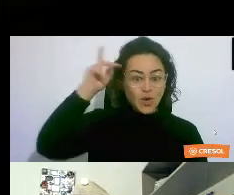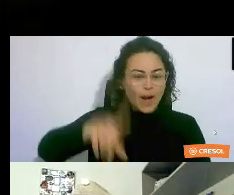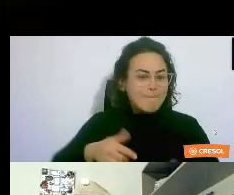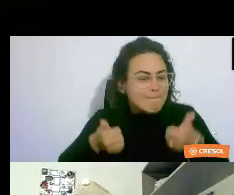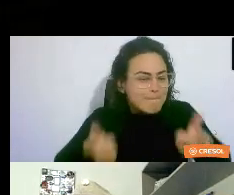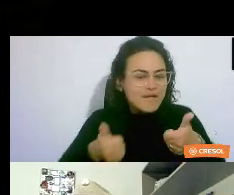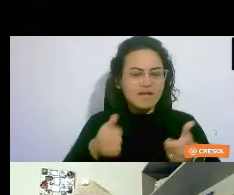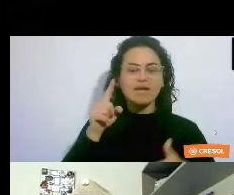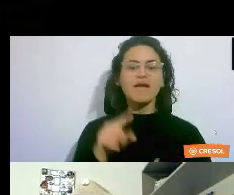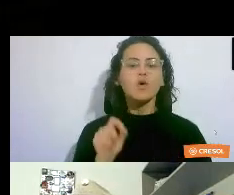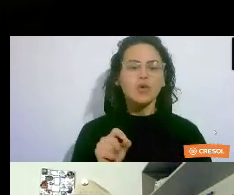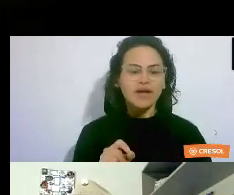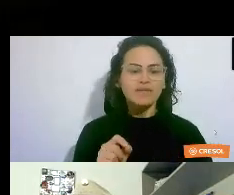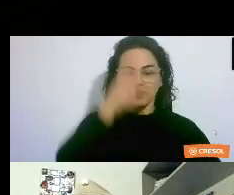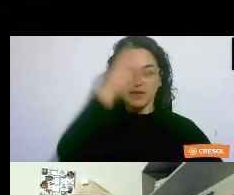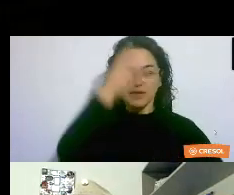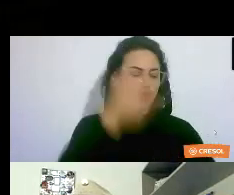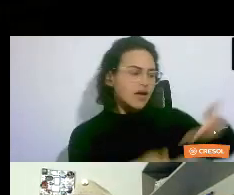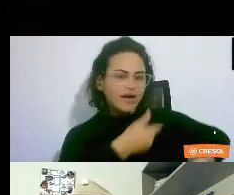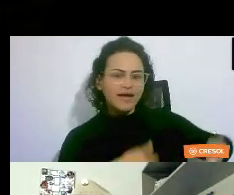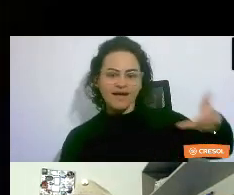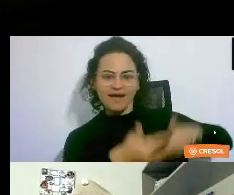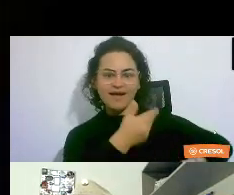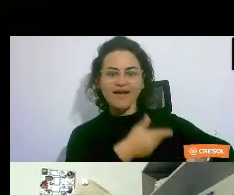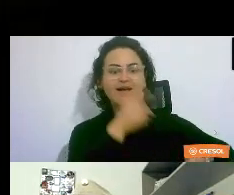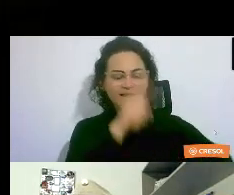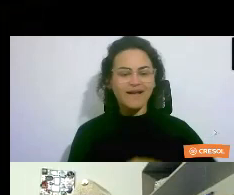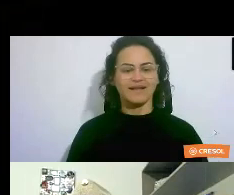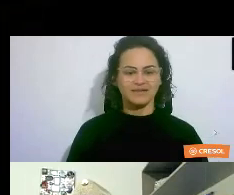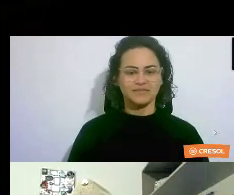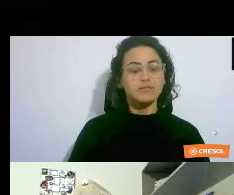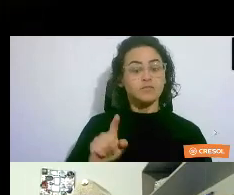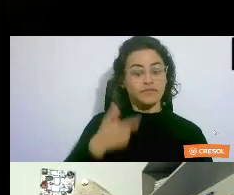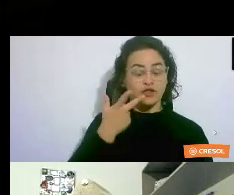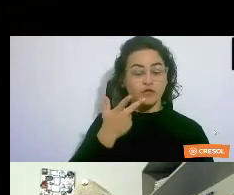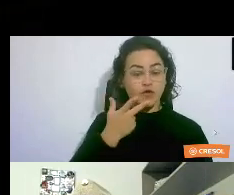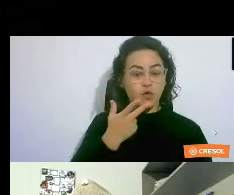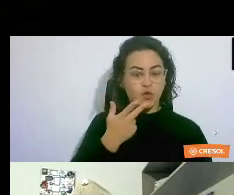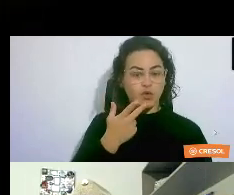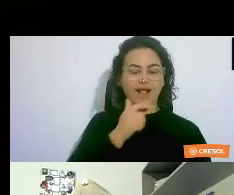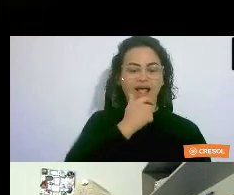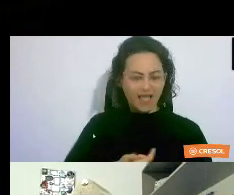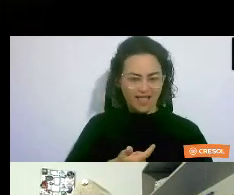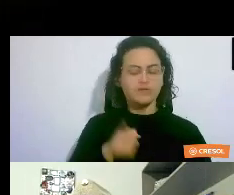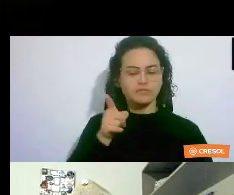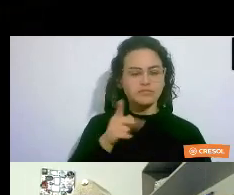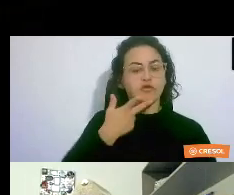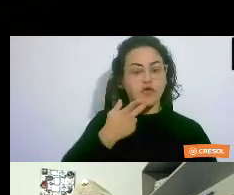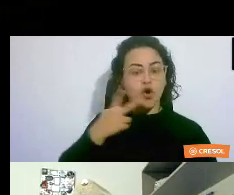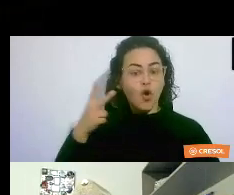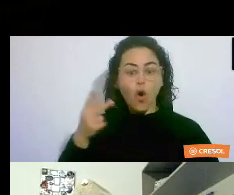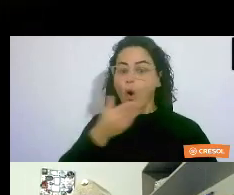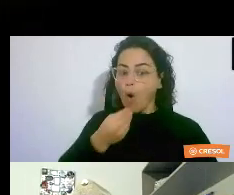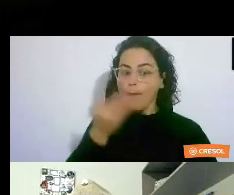prestou. E Einstein entendia que o valor de um homem, no entanto, deveria ser avaliado pelo que ele dá e não pelo que